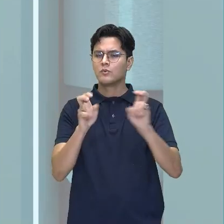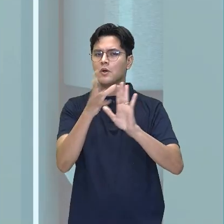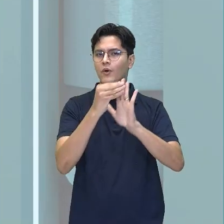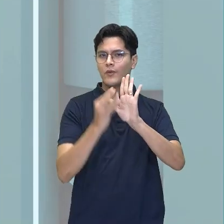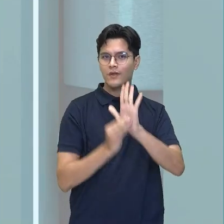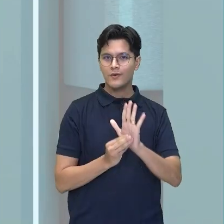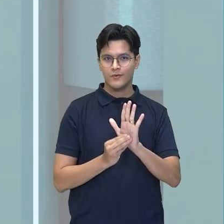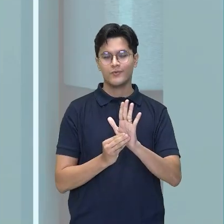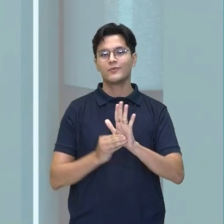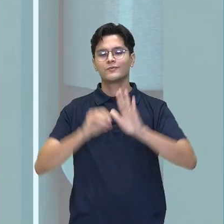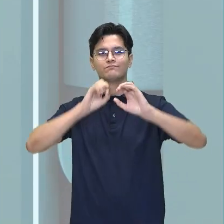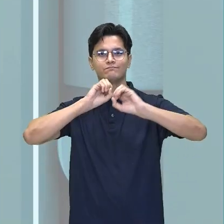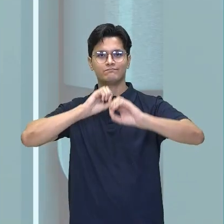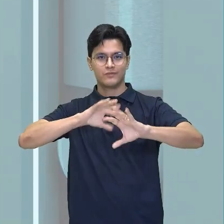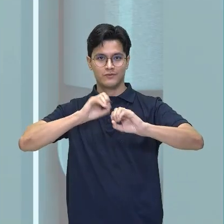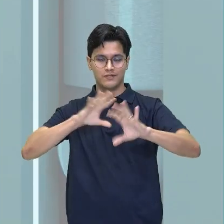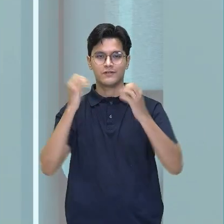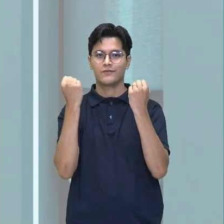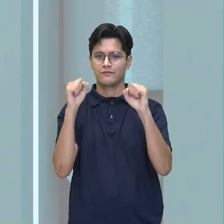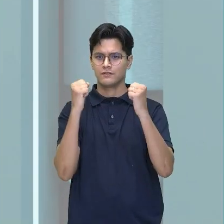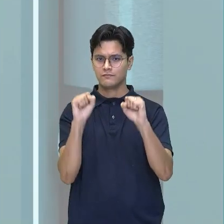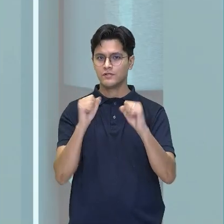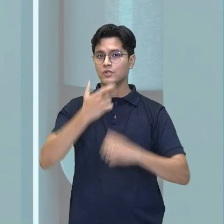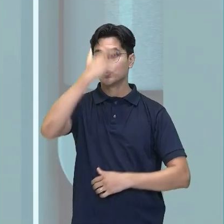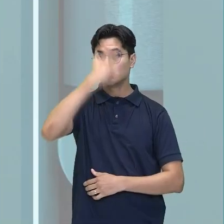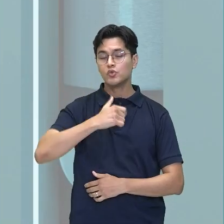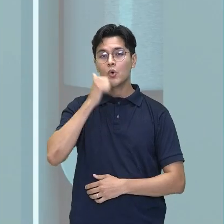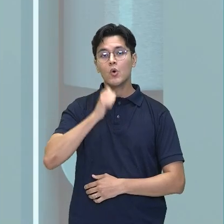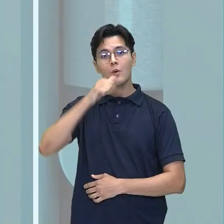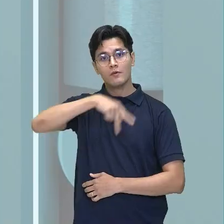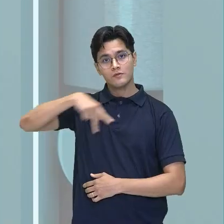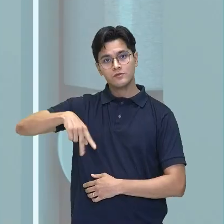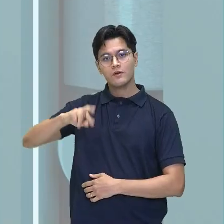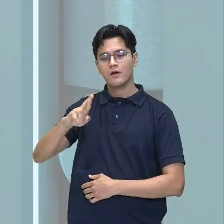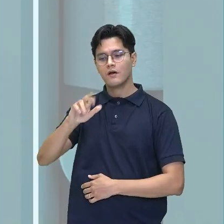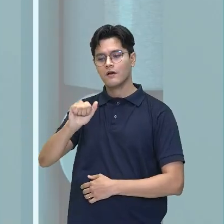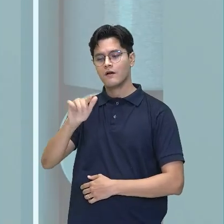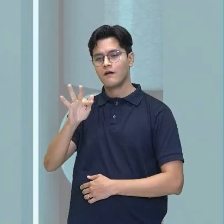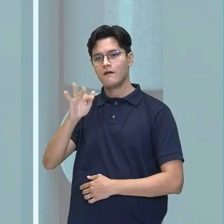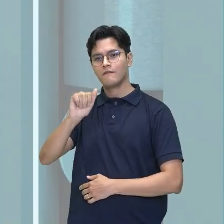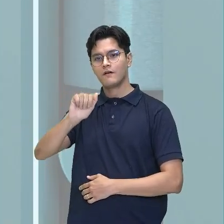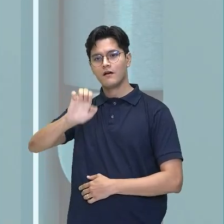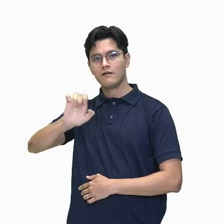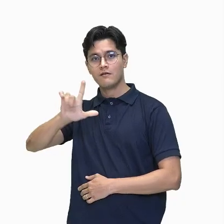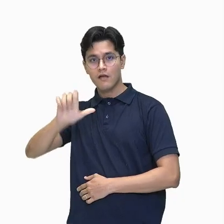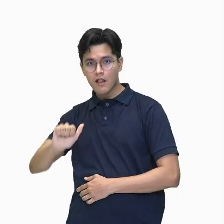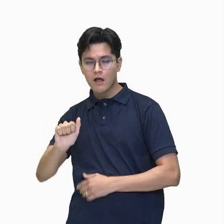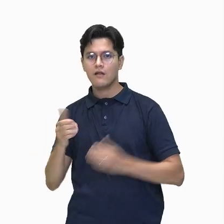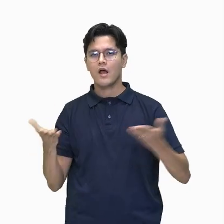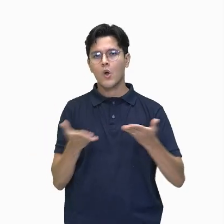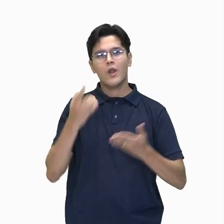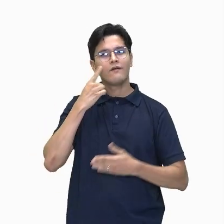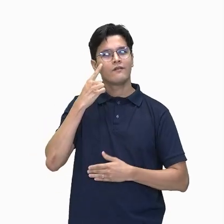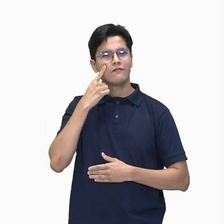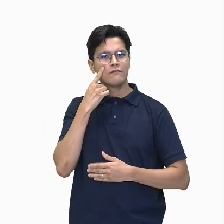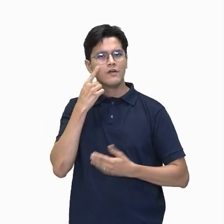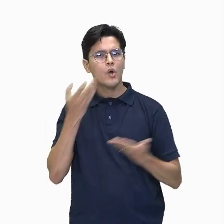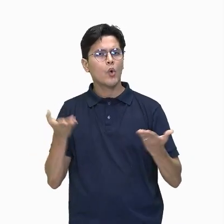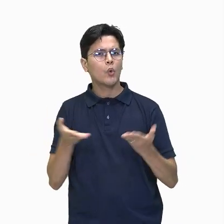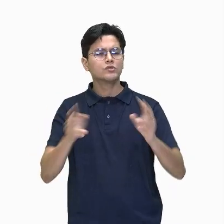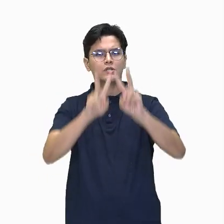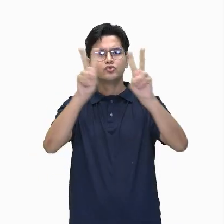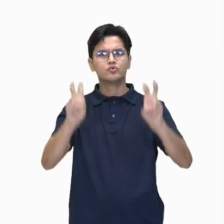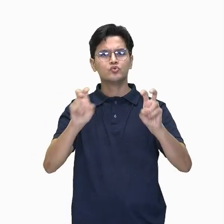Eu sou a professora Rafaela Pinheiro e agora a gente vai descobrir aqui comigo qual é o conteúdo da nossa aula. Aula de